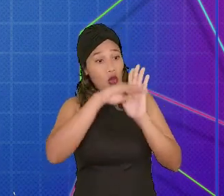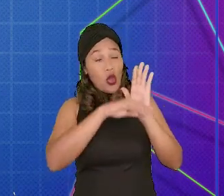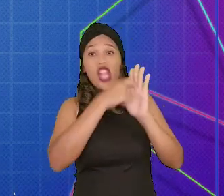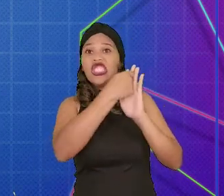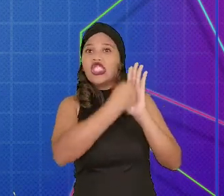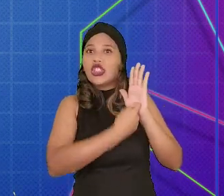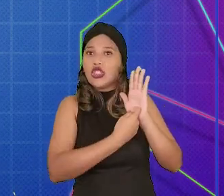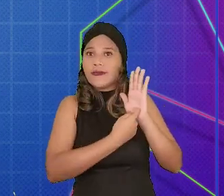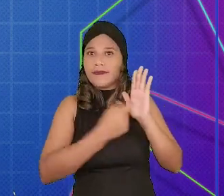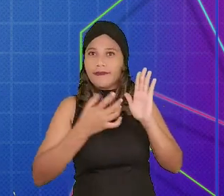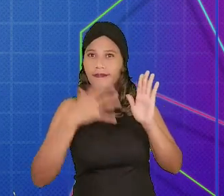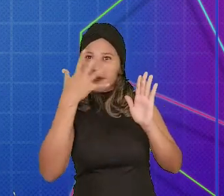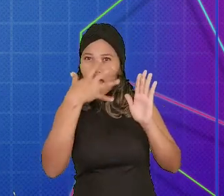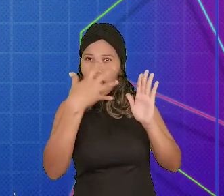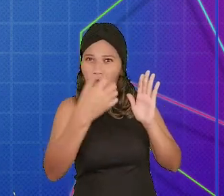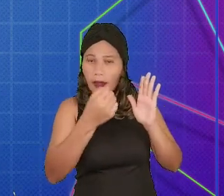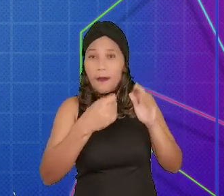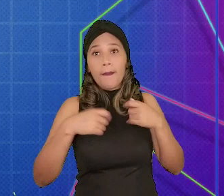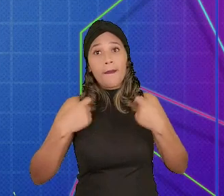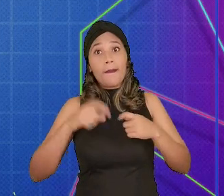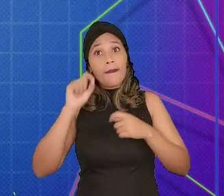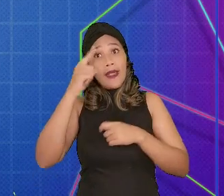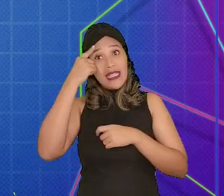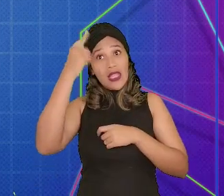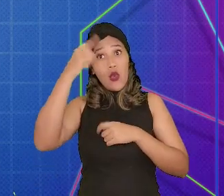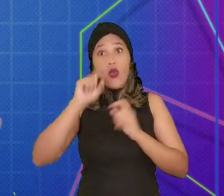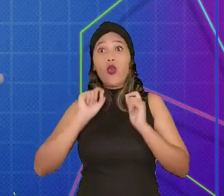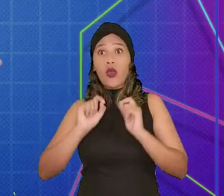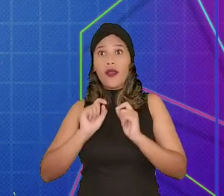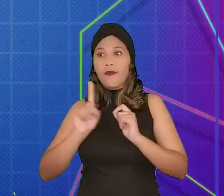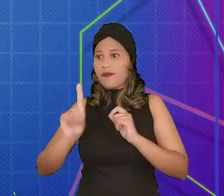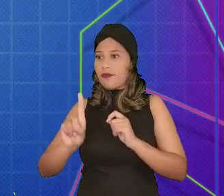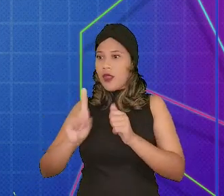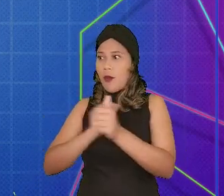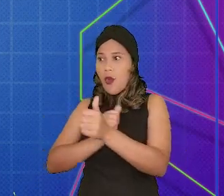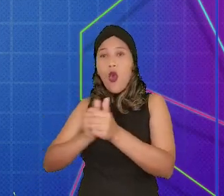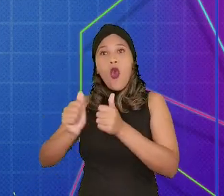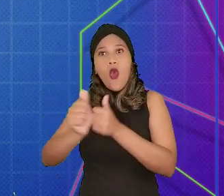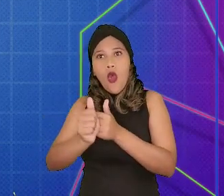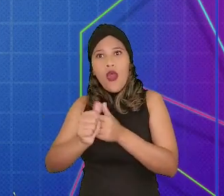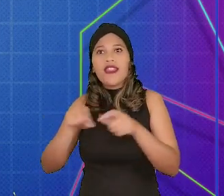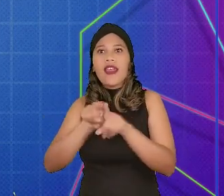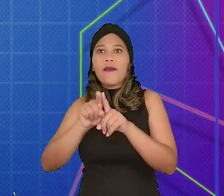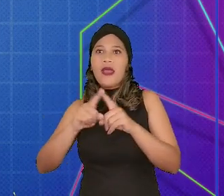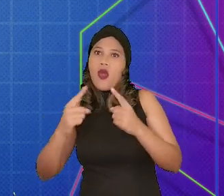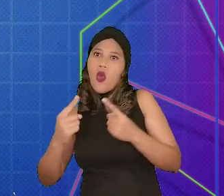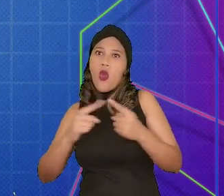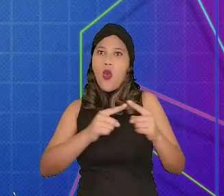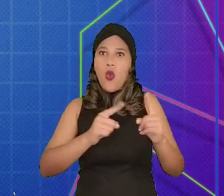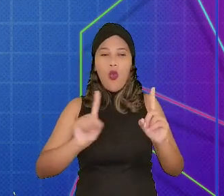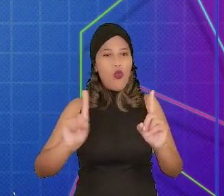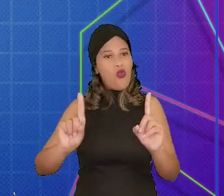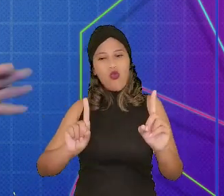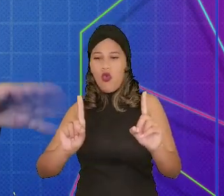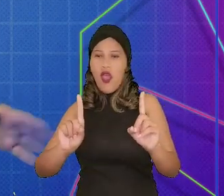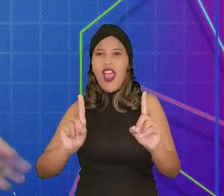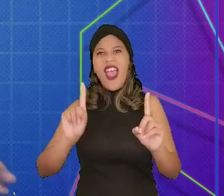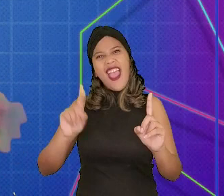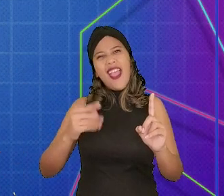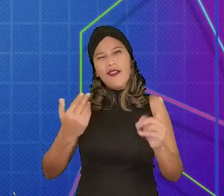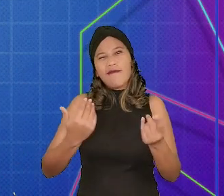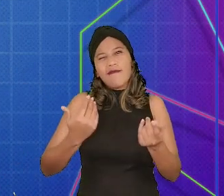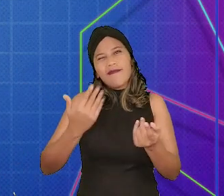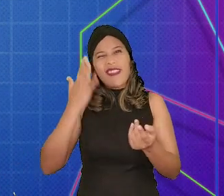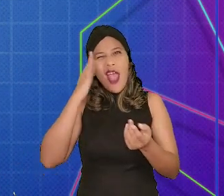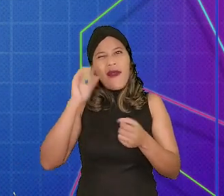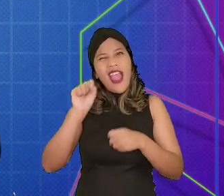é necessário pensar nos seguintes elementos: o protagonista e o antagonista da história. Lembrando que o protagonista seria o nosso herói